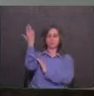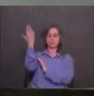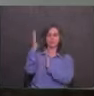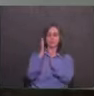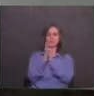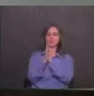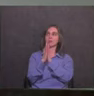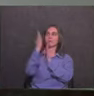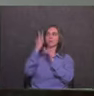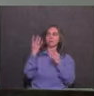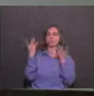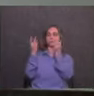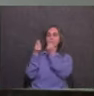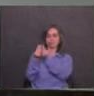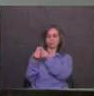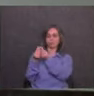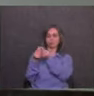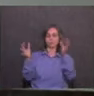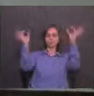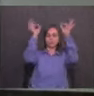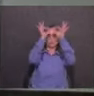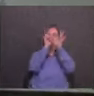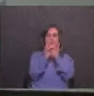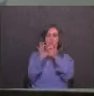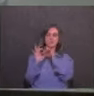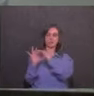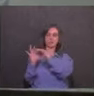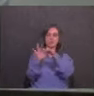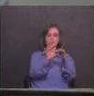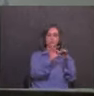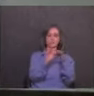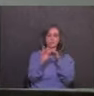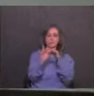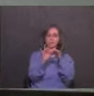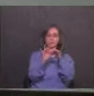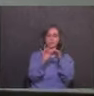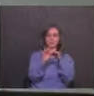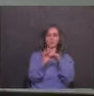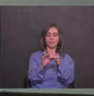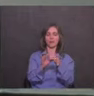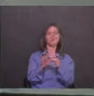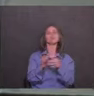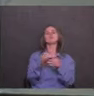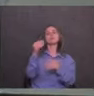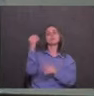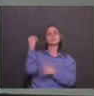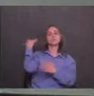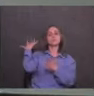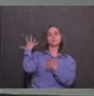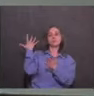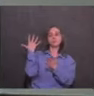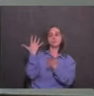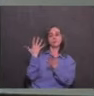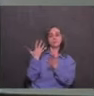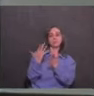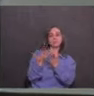e reina na unidade do Espírito Santo por todos os